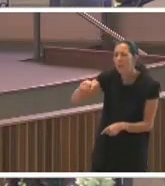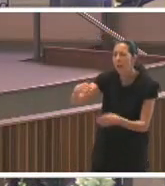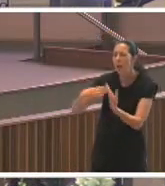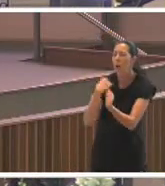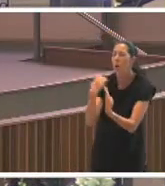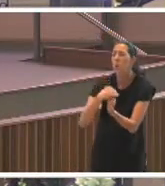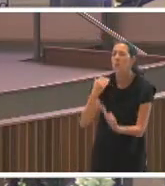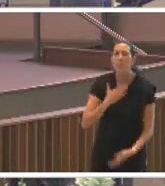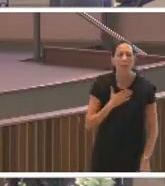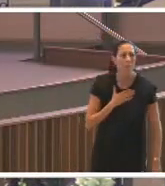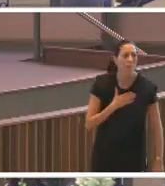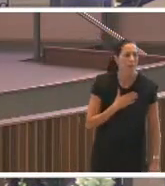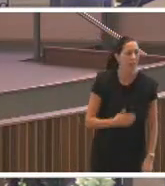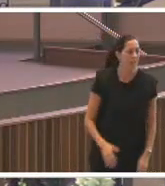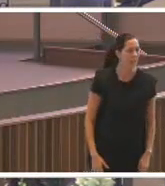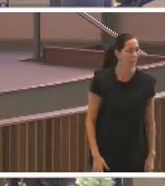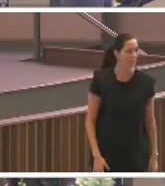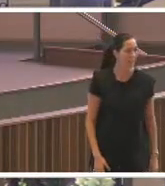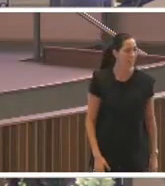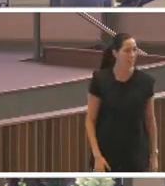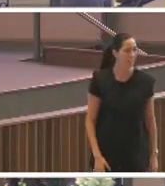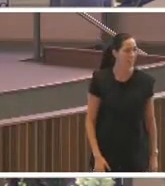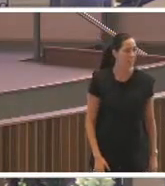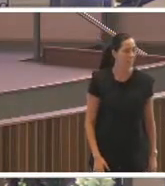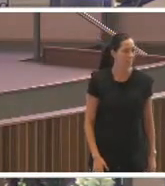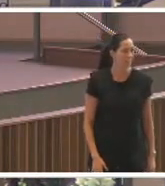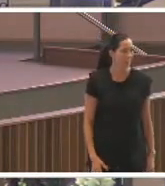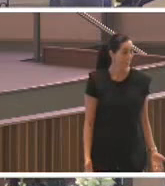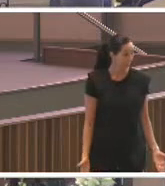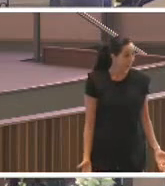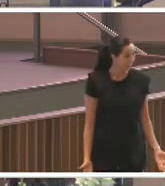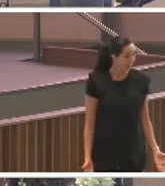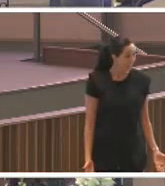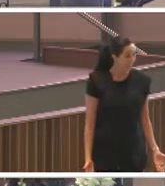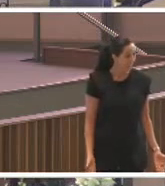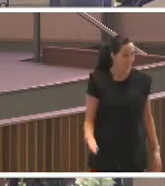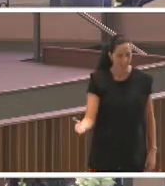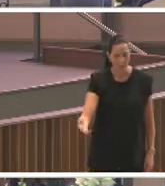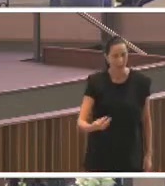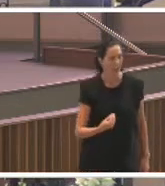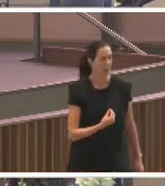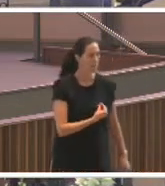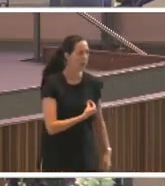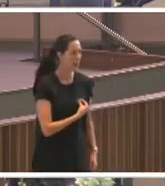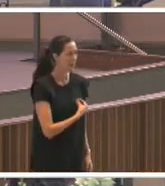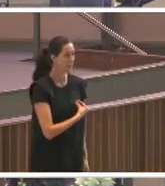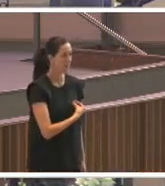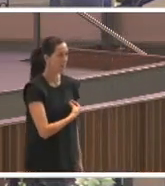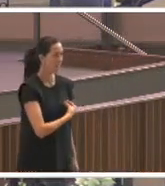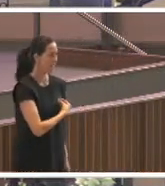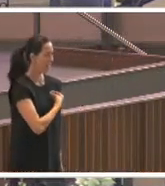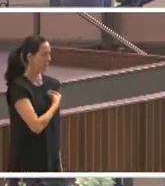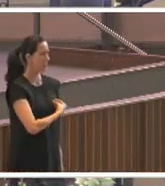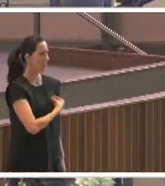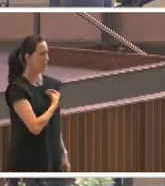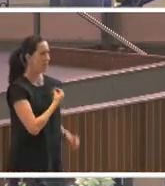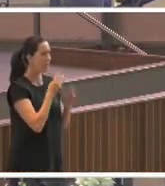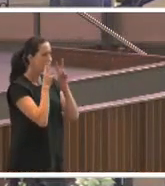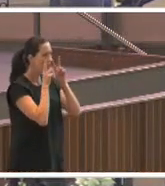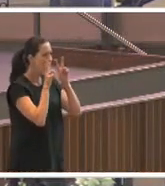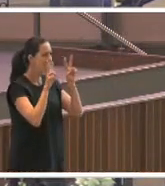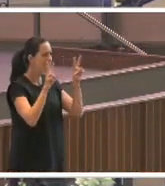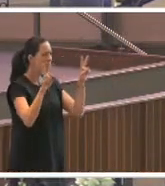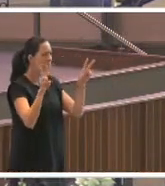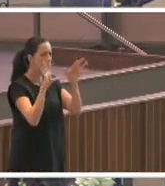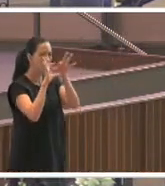Sabe como é que a gente inspira pessoas a buscar o poder de Deus? Vivendo uma vida de piedade e inspirando pessoas com o